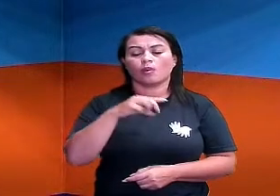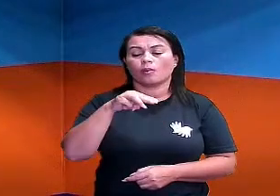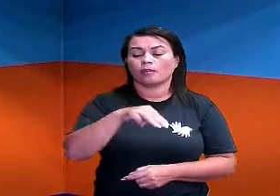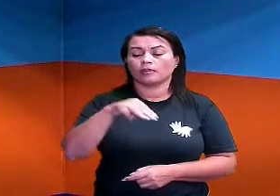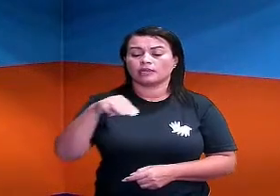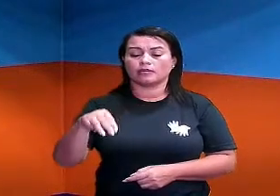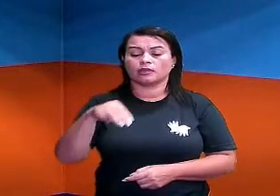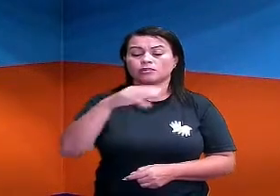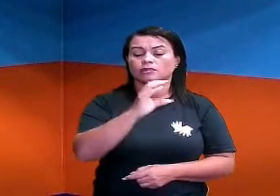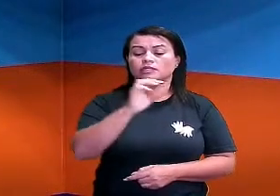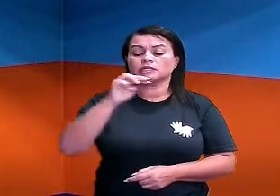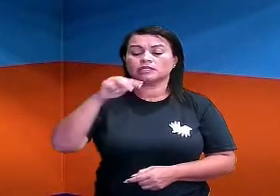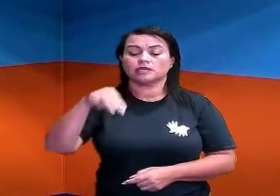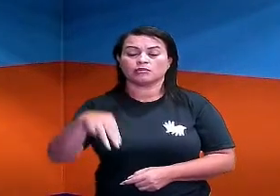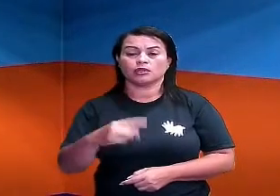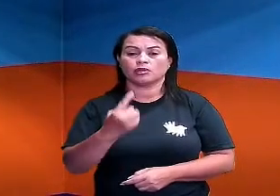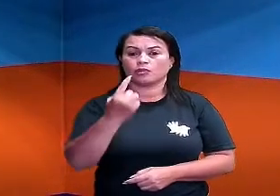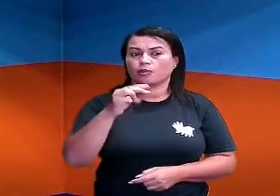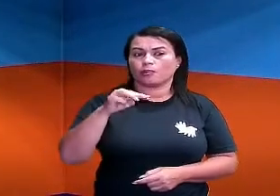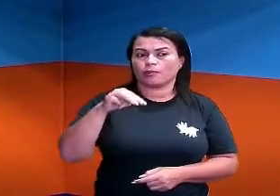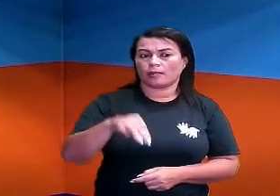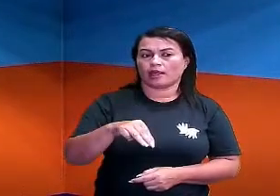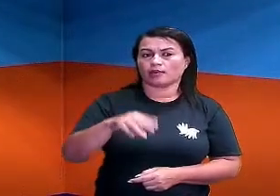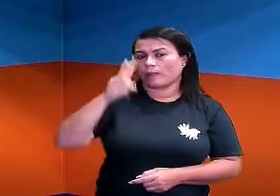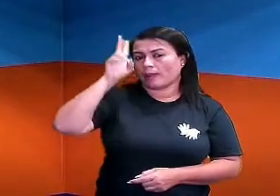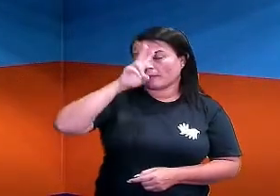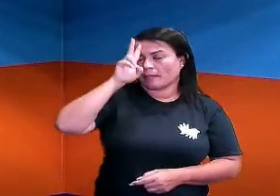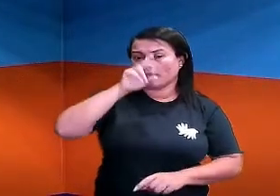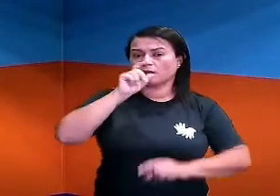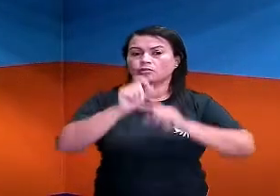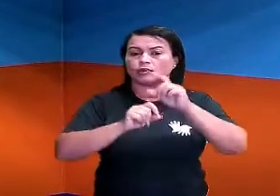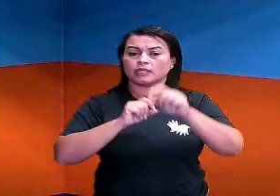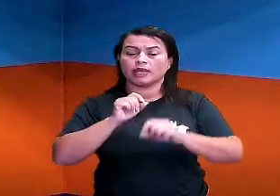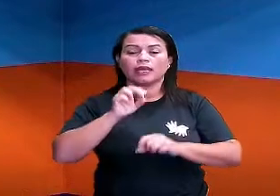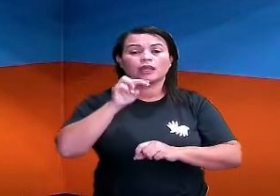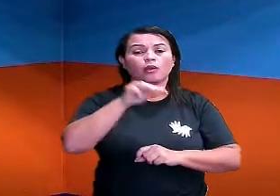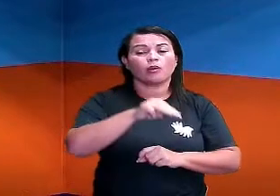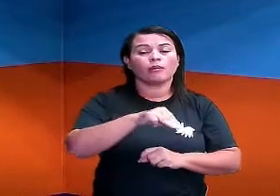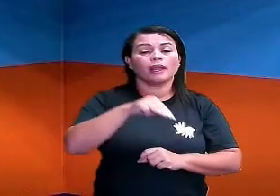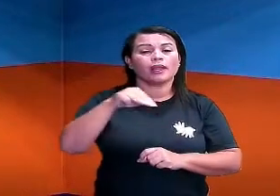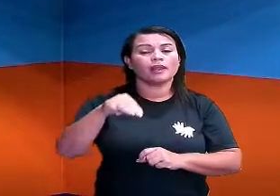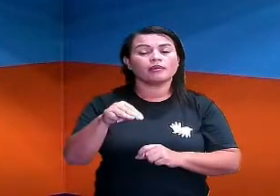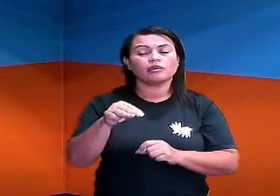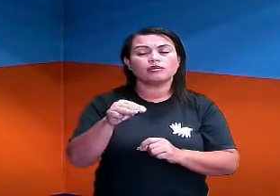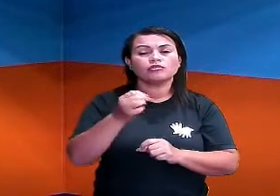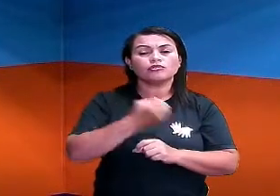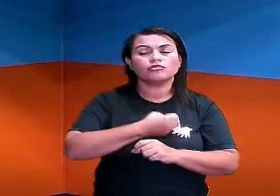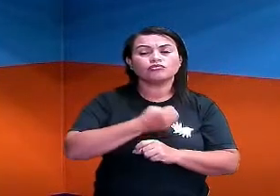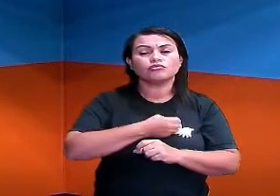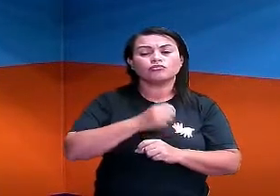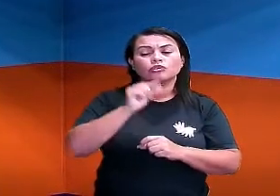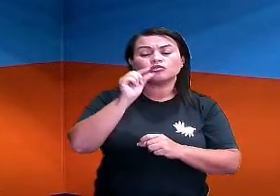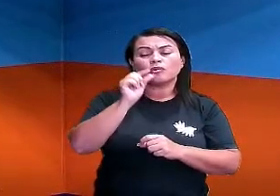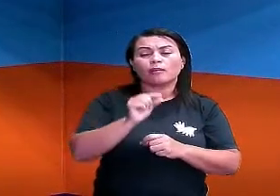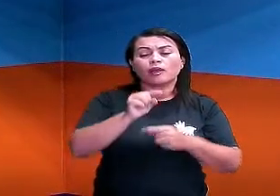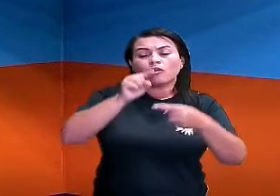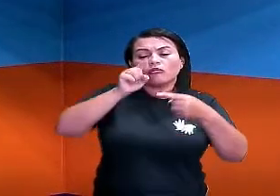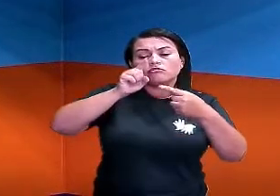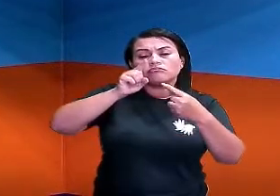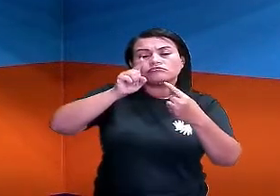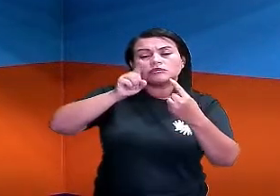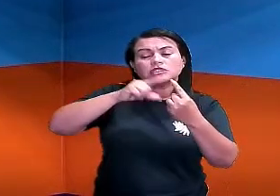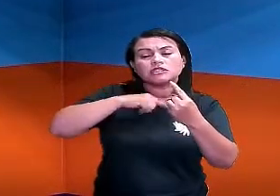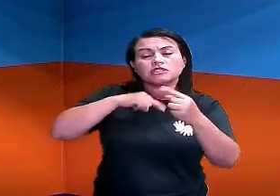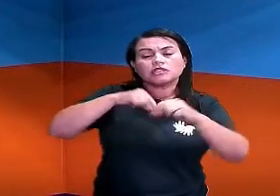1 centímetro e 1 metro. Lembrando que 1 milímetro é aqueles números menorzinhos, aqueles